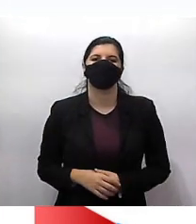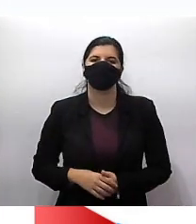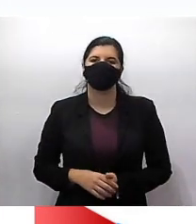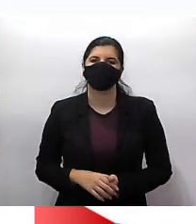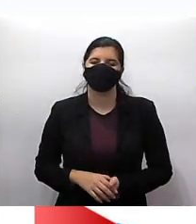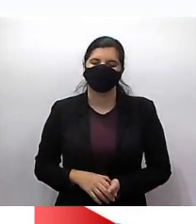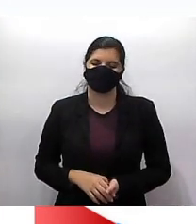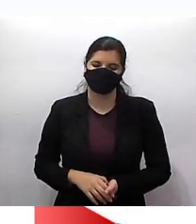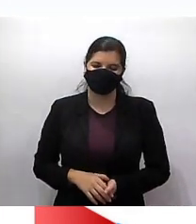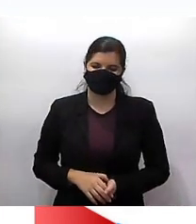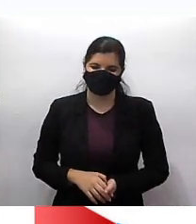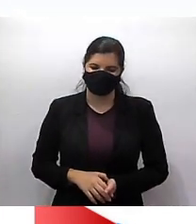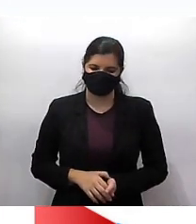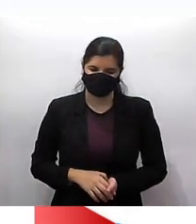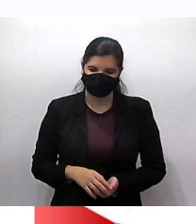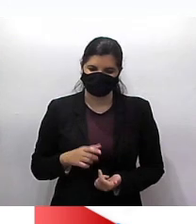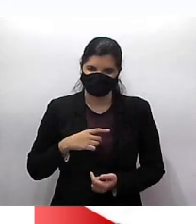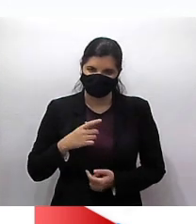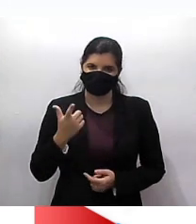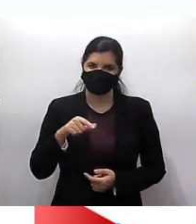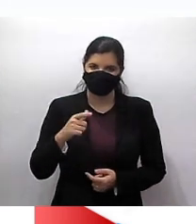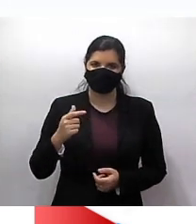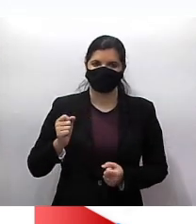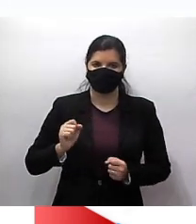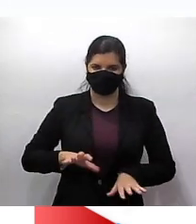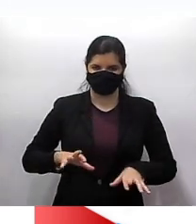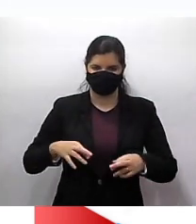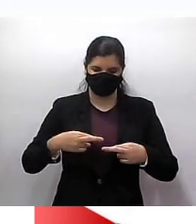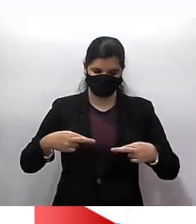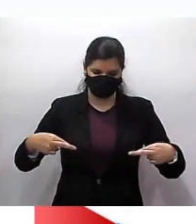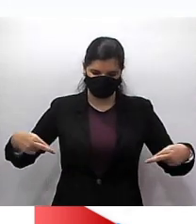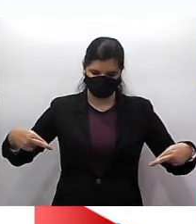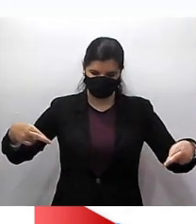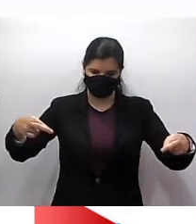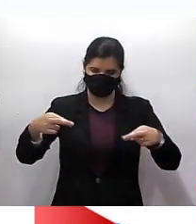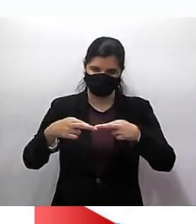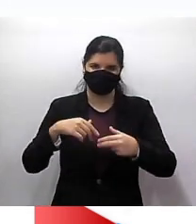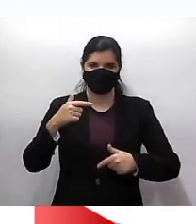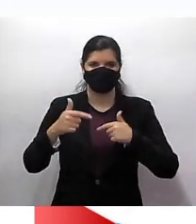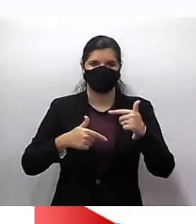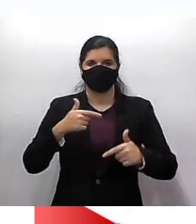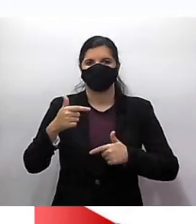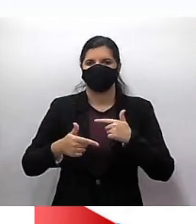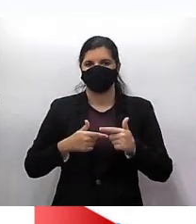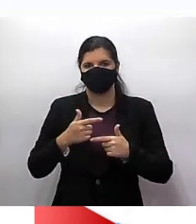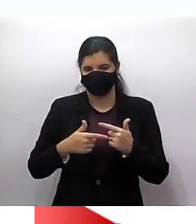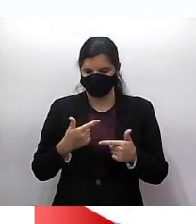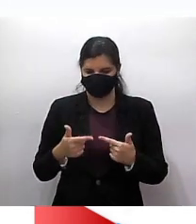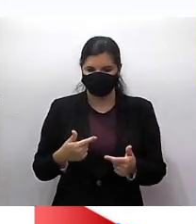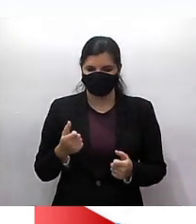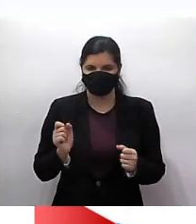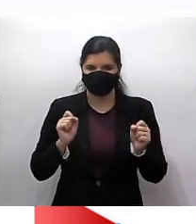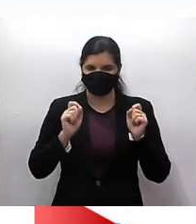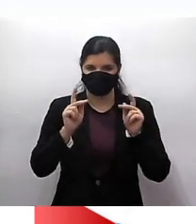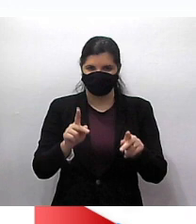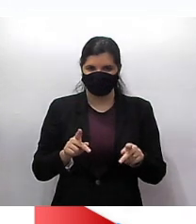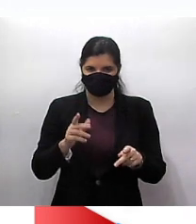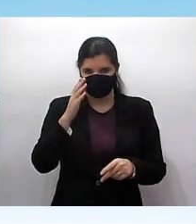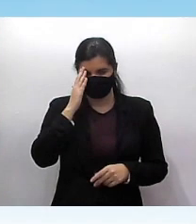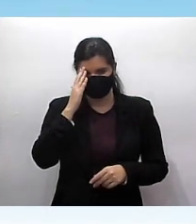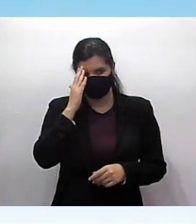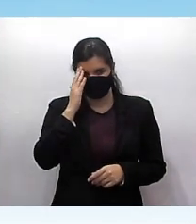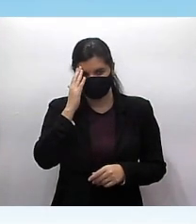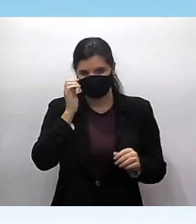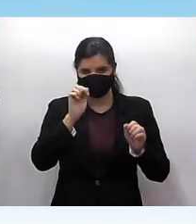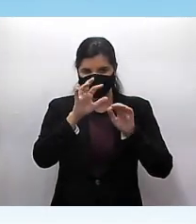720 metros de cordas serão gastos para fazer todo esse trabalhão aí que a questão quer. Fechou? Deu para entender?